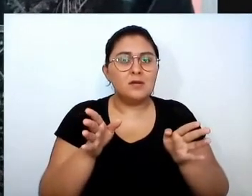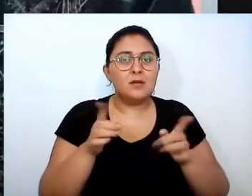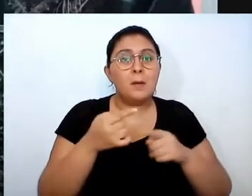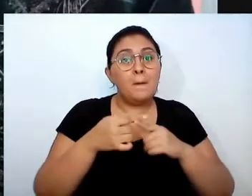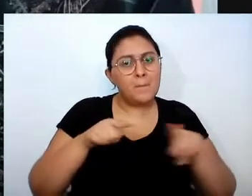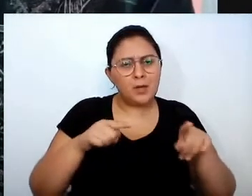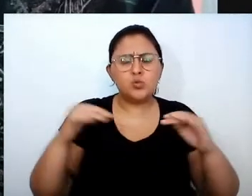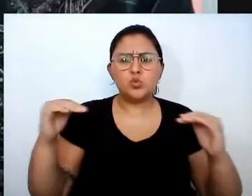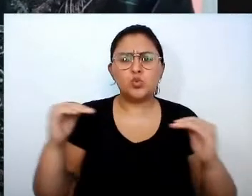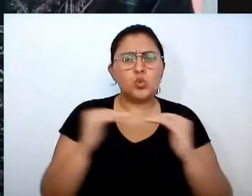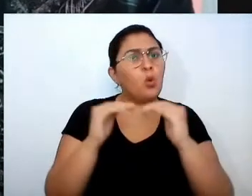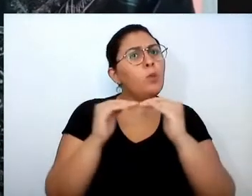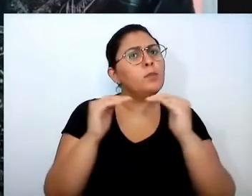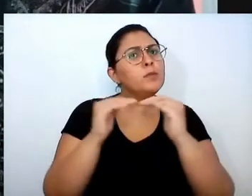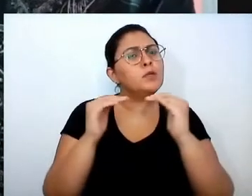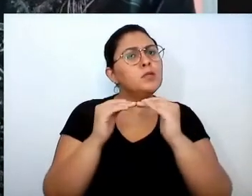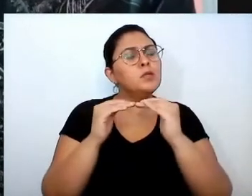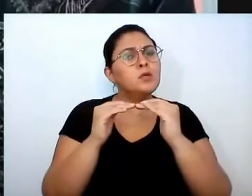gente ter